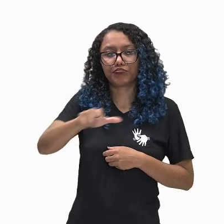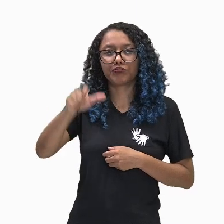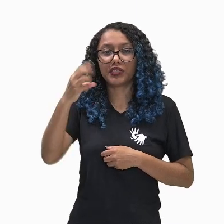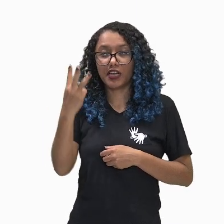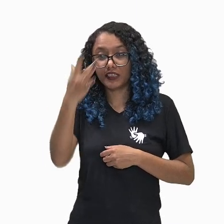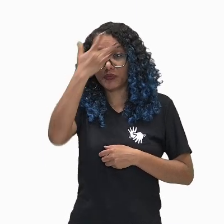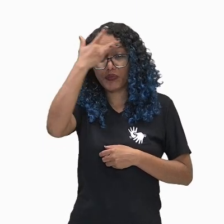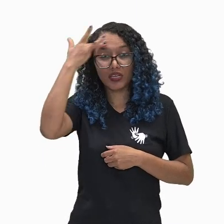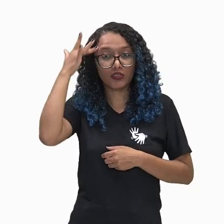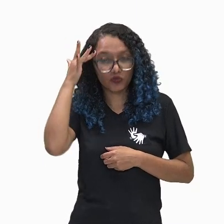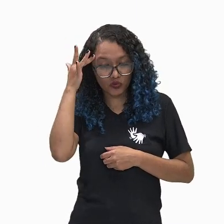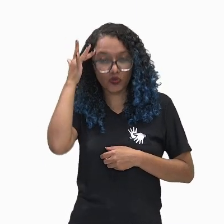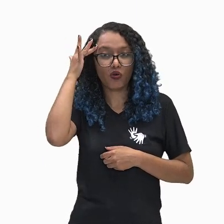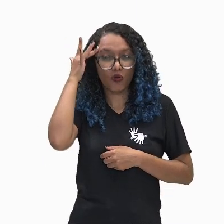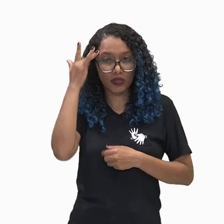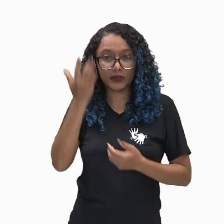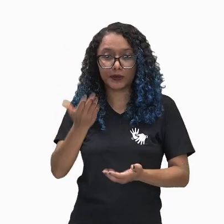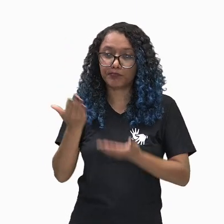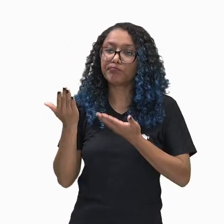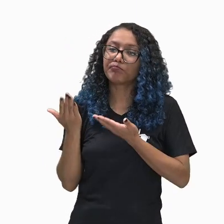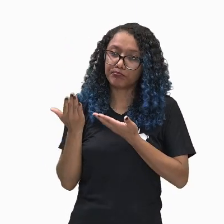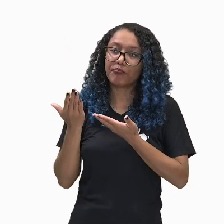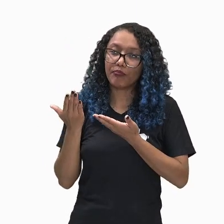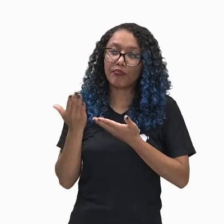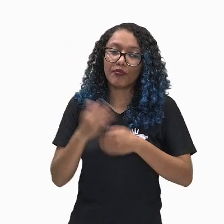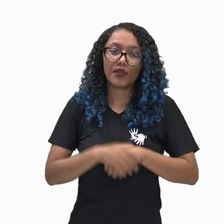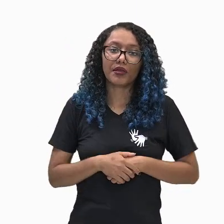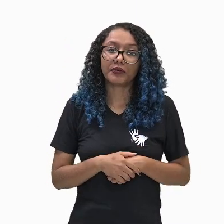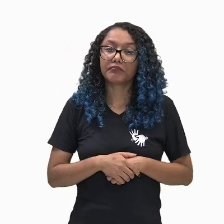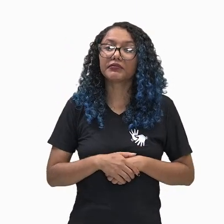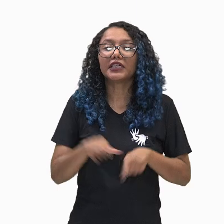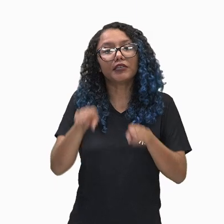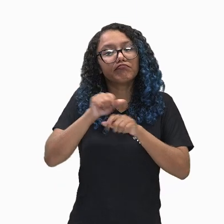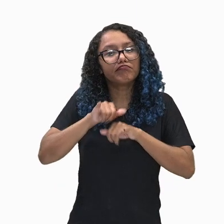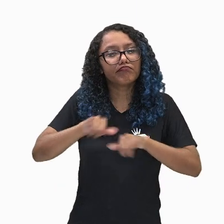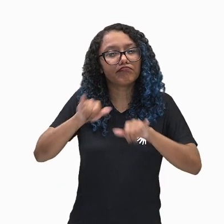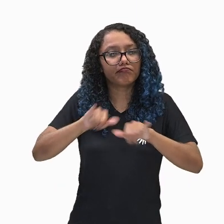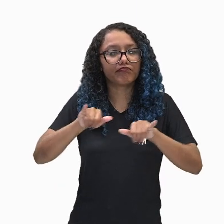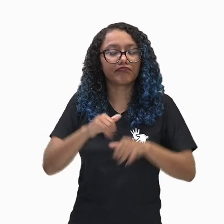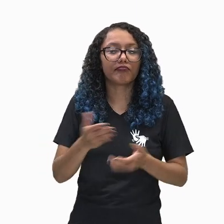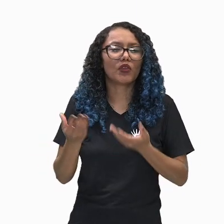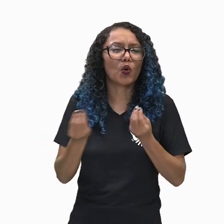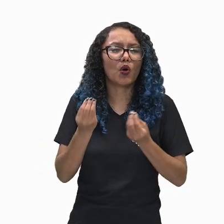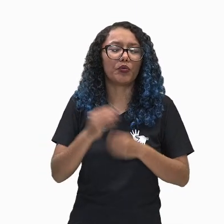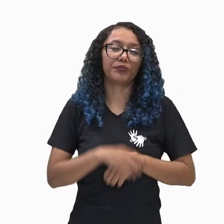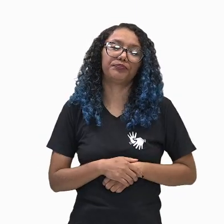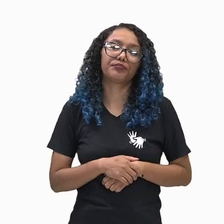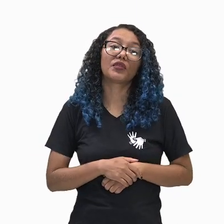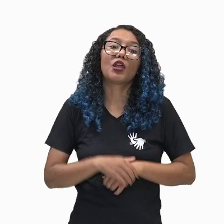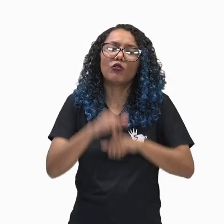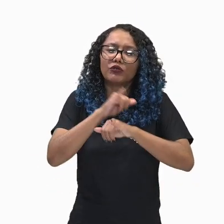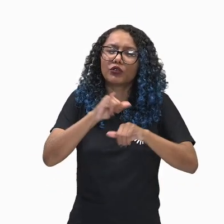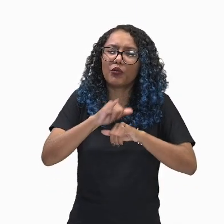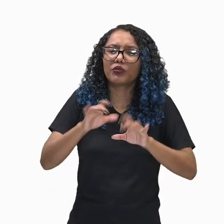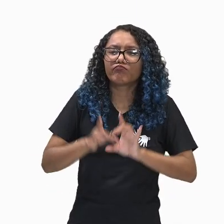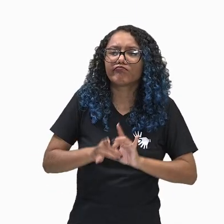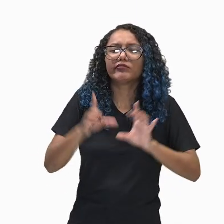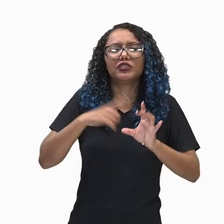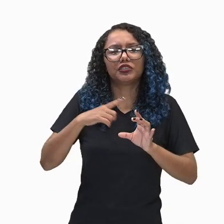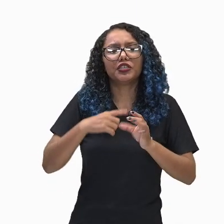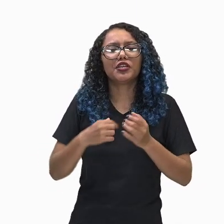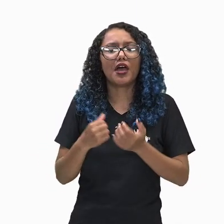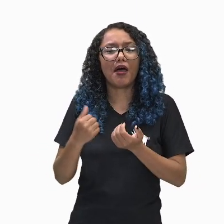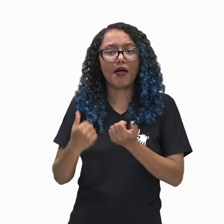mesmo? Do Castro Alves e da Chiquinha Gonzaga, tá? Vamos então ver aí, a campanha abolicionista contou então com o apoio de alguns setores